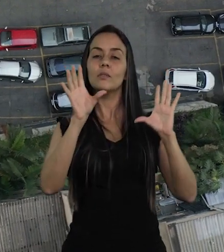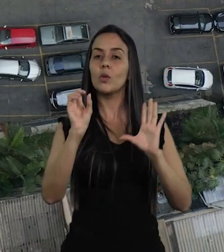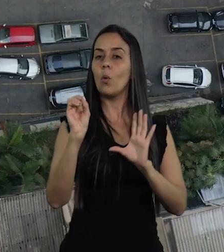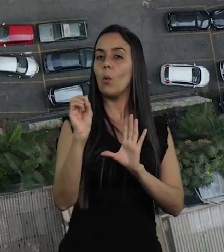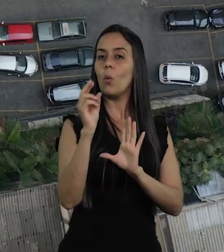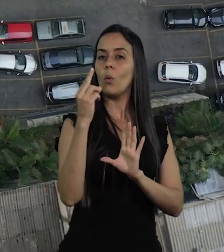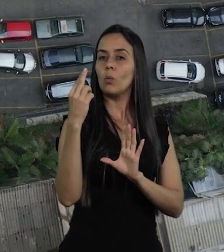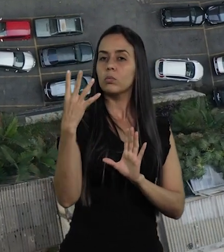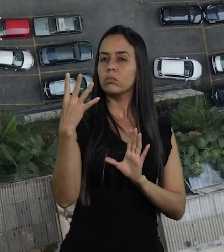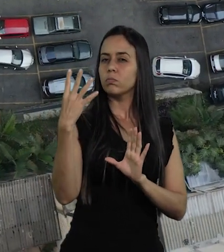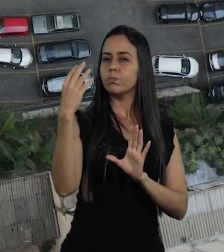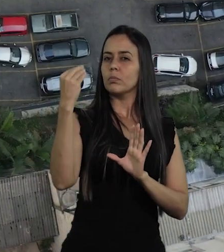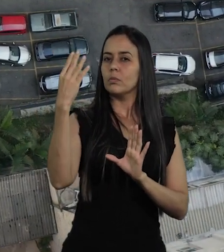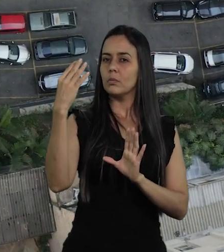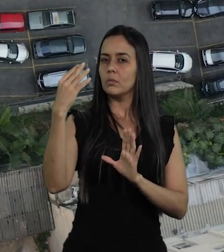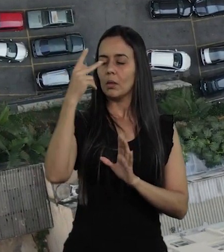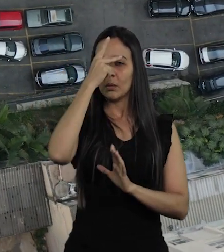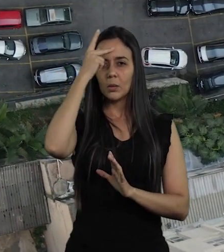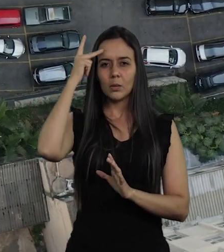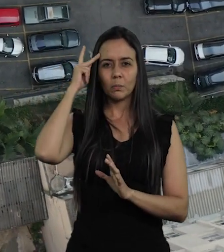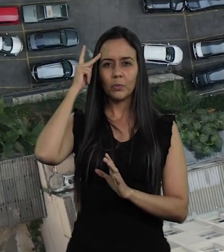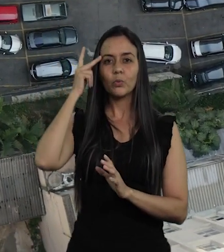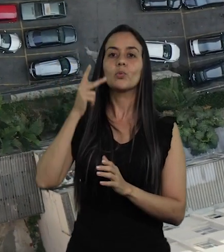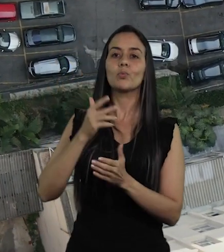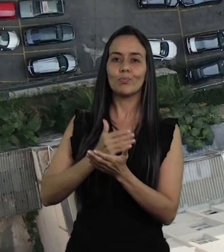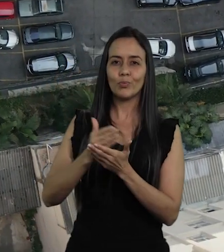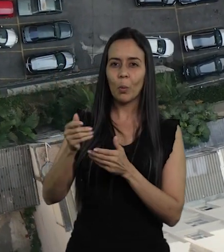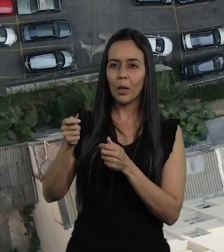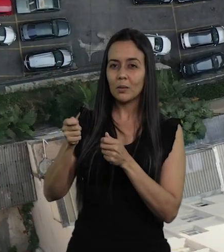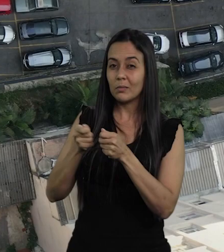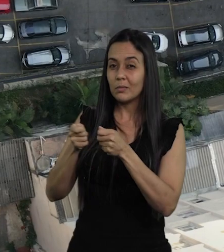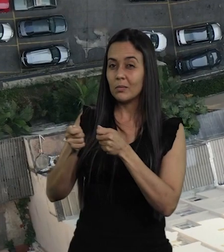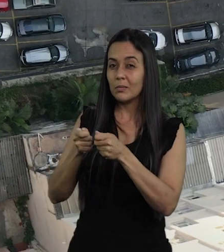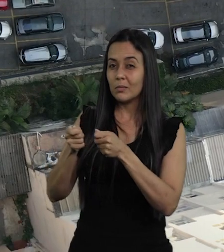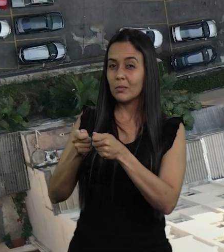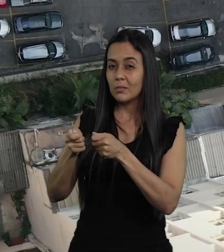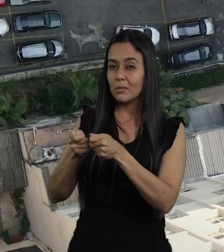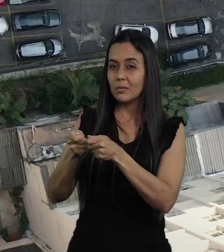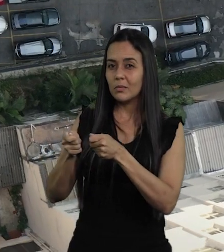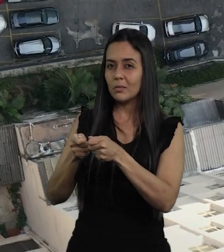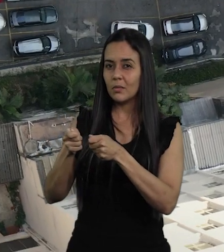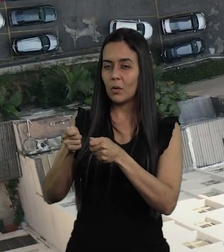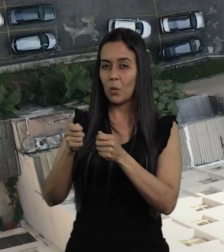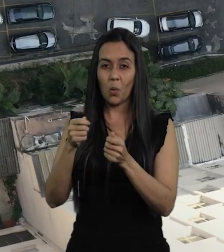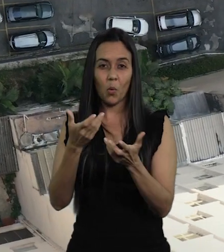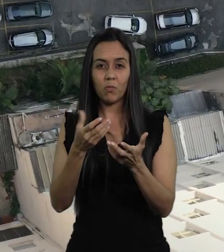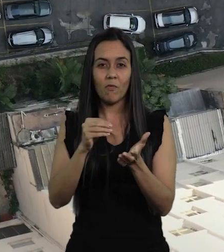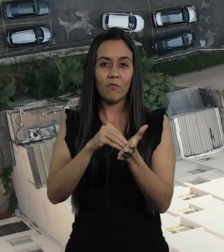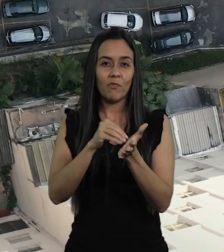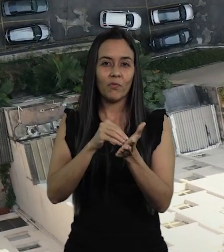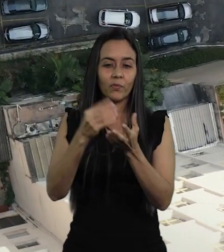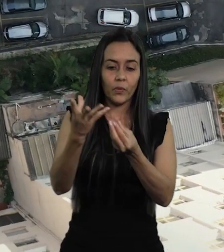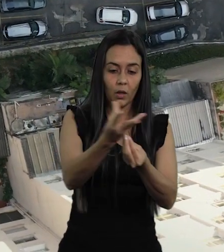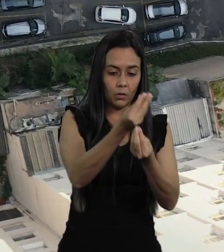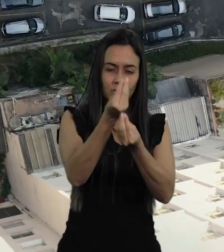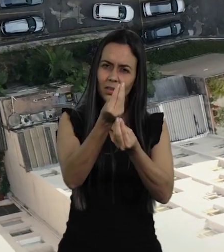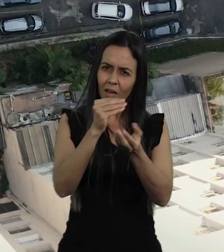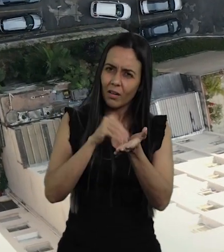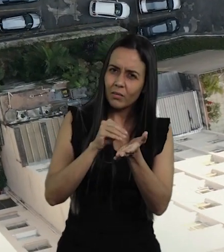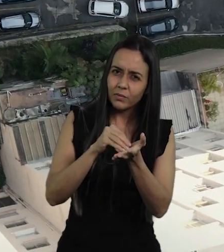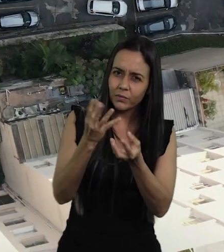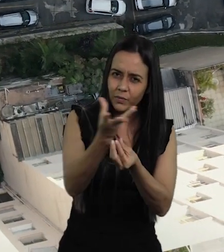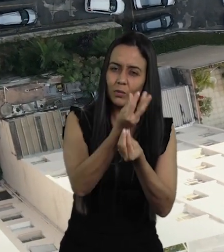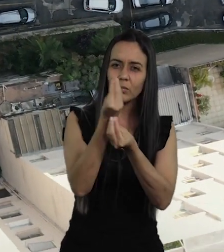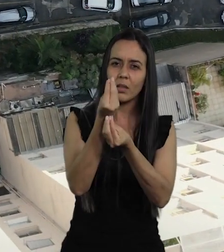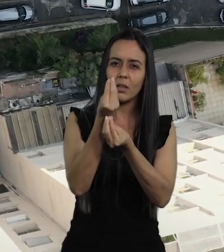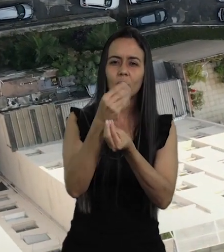é uma servidão e com o selfie a gente perde a nossa capacidade de reflexão da obra? Então não adianta eu ficar falando